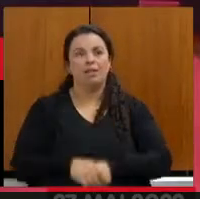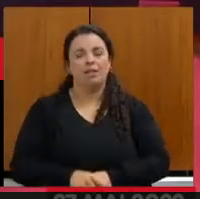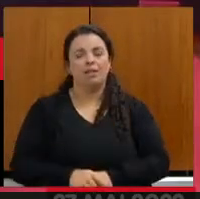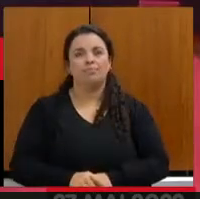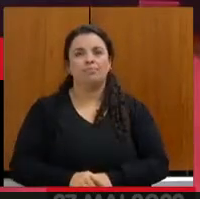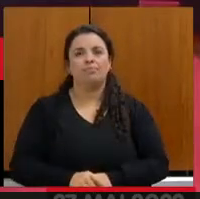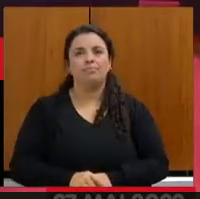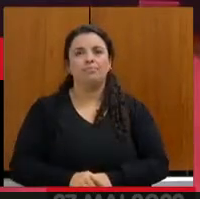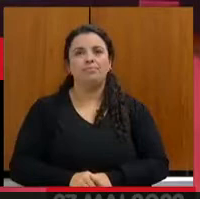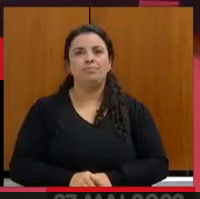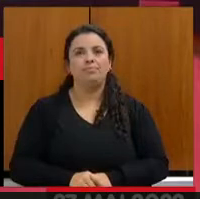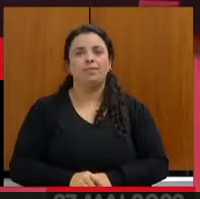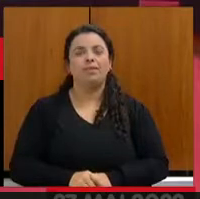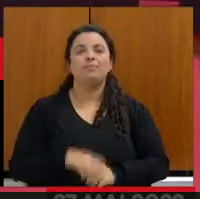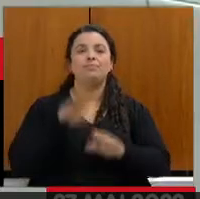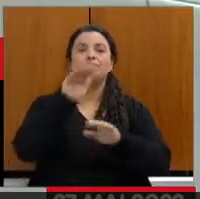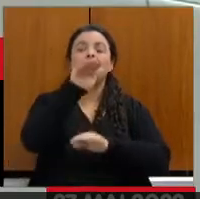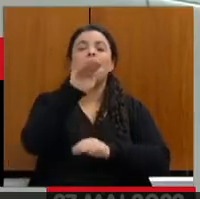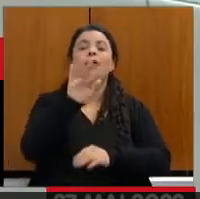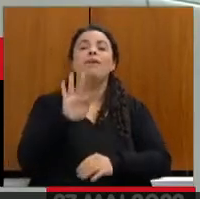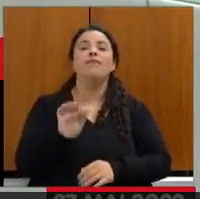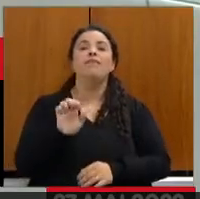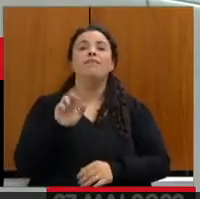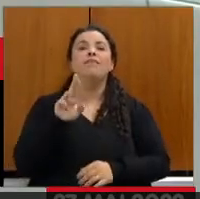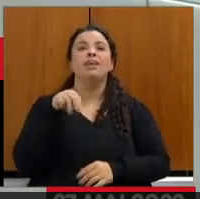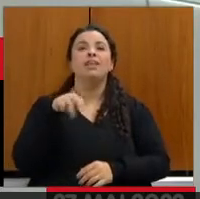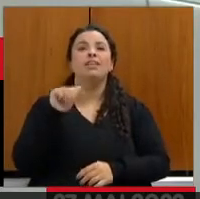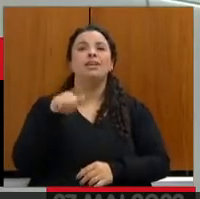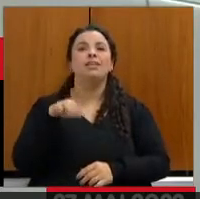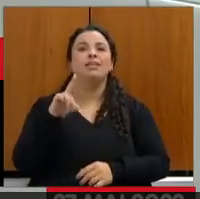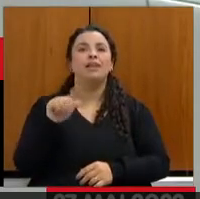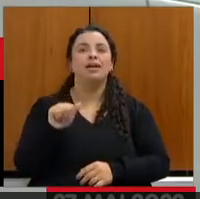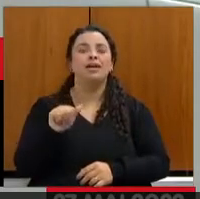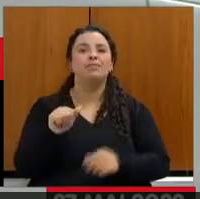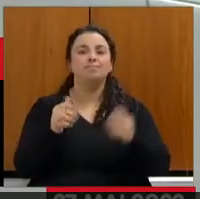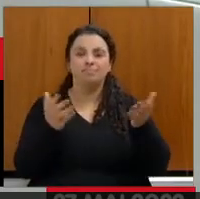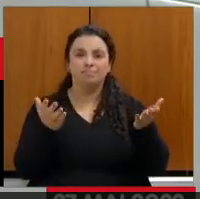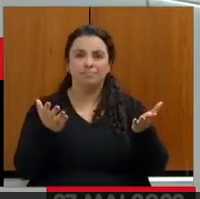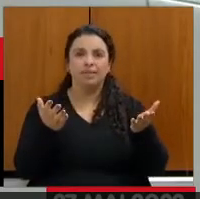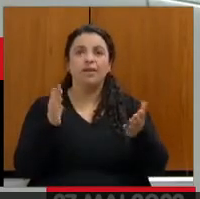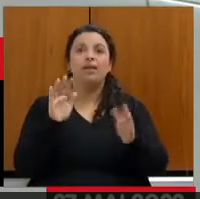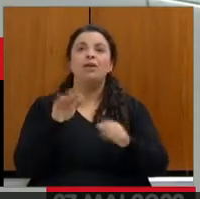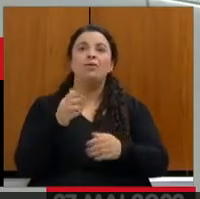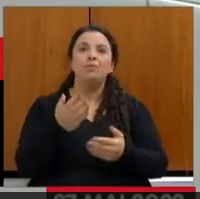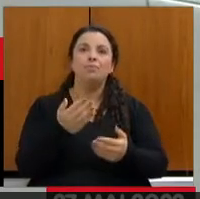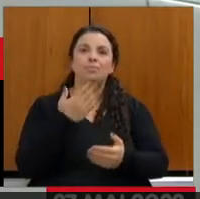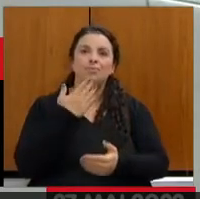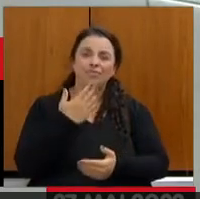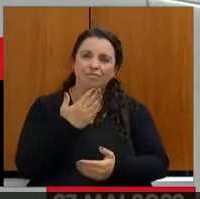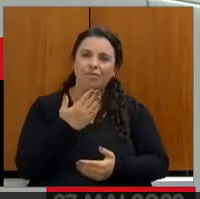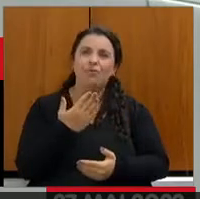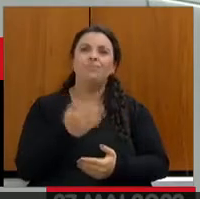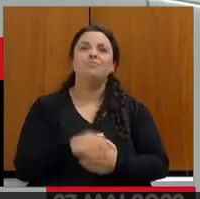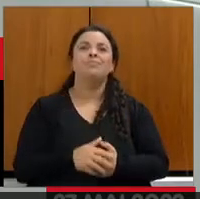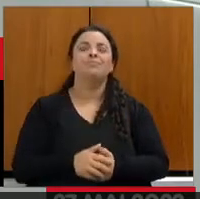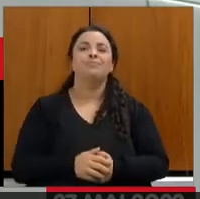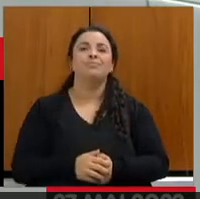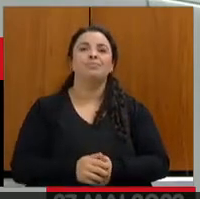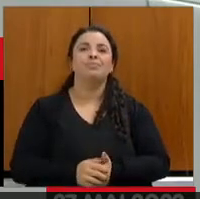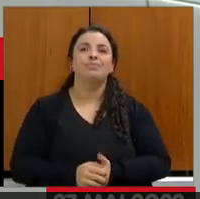Oi Fernanda Fernanda Fernanda por favor